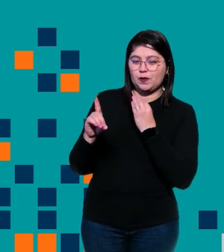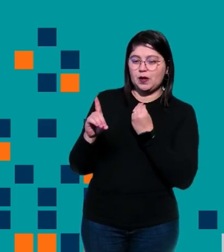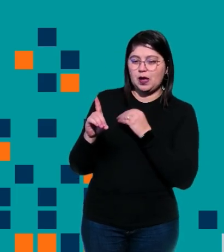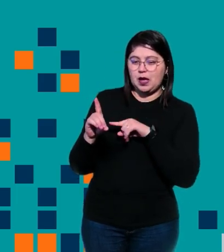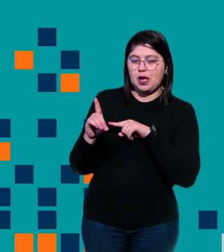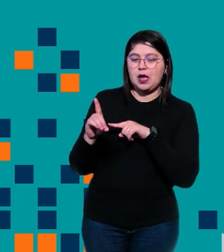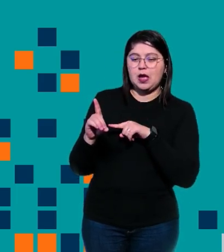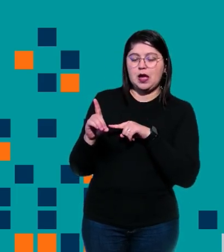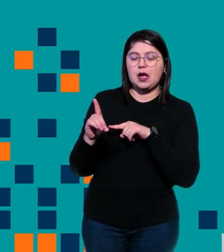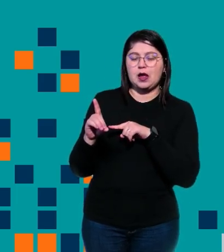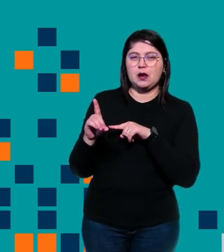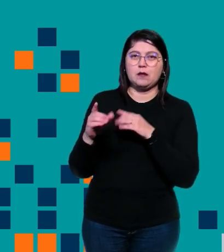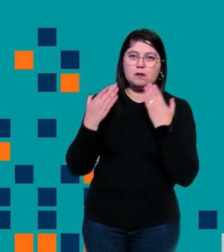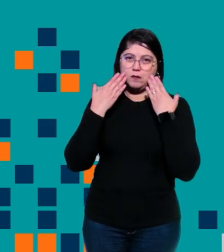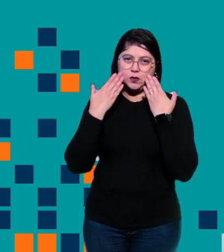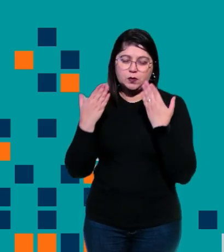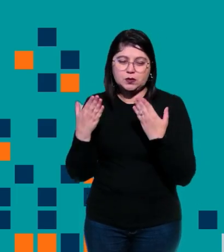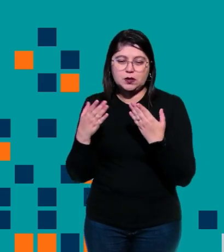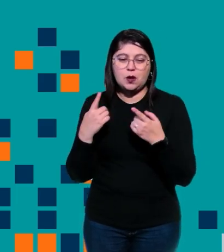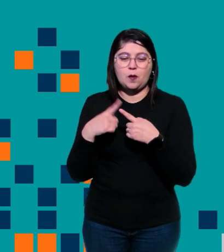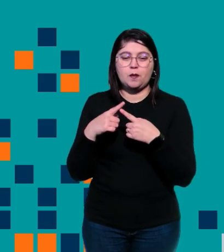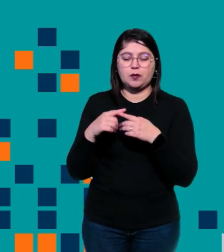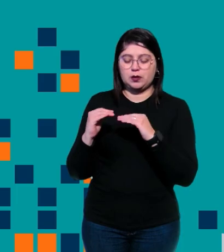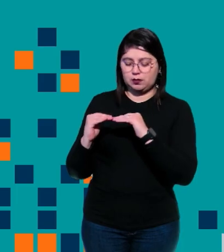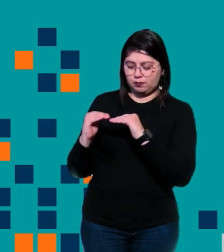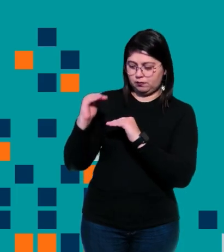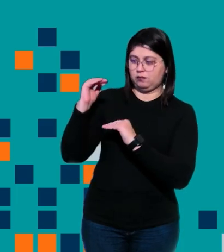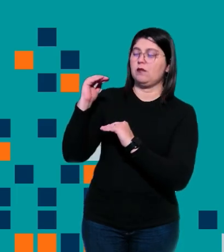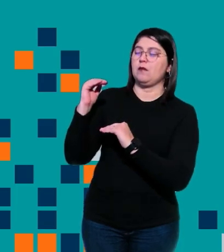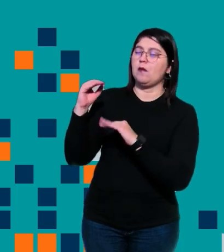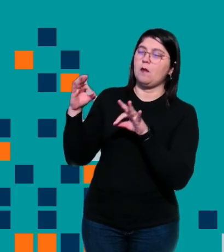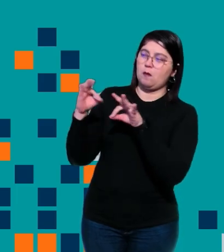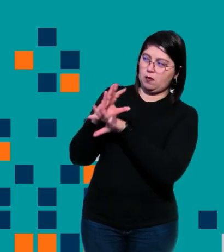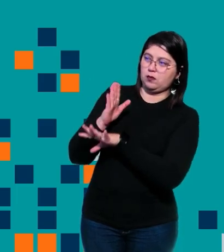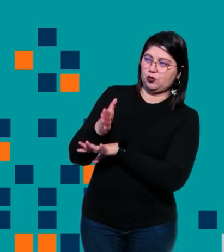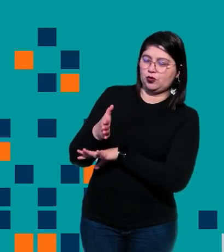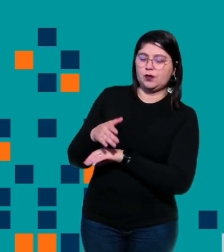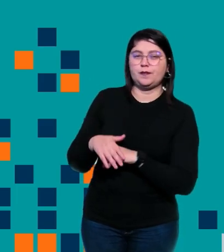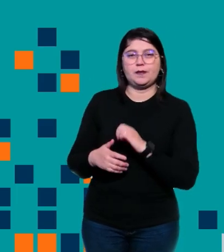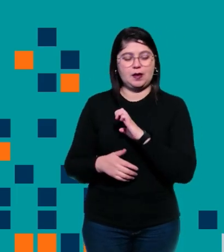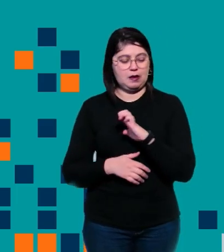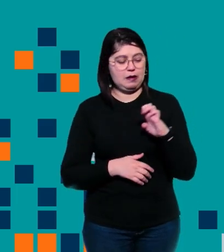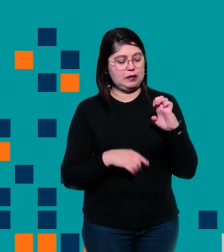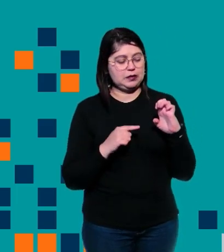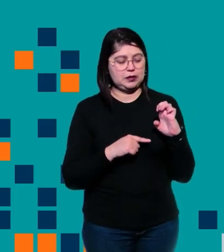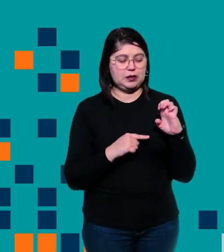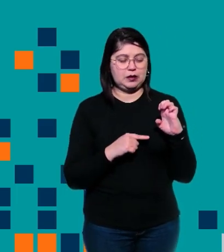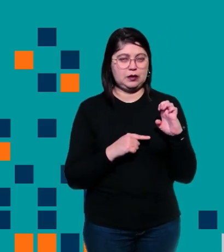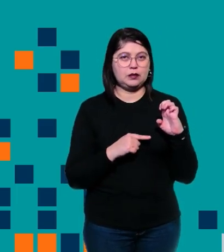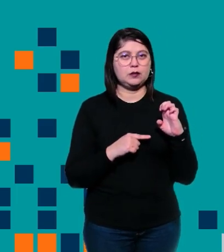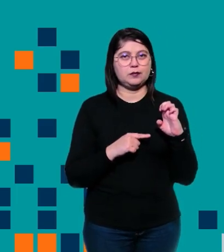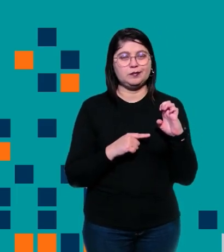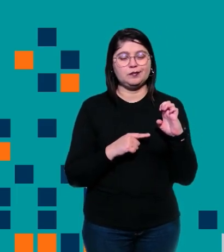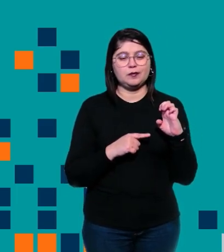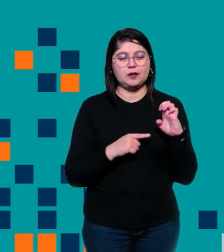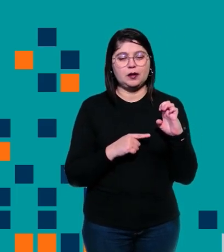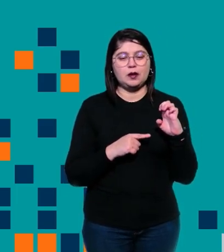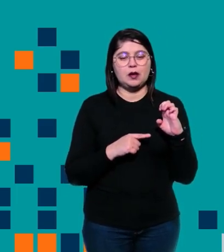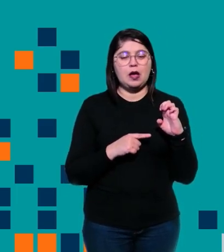as áreas expositivas, porque tinha pé direito suficiente, essa coisa toda, e à esquerda seria as